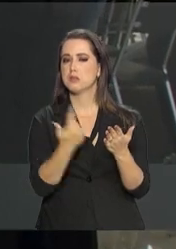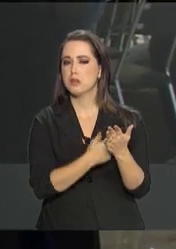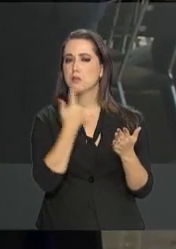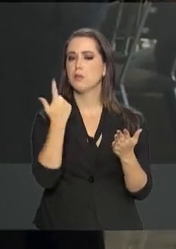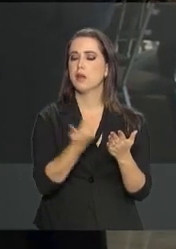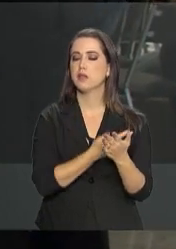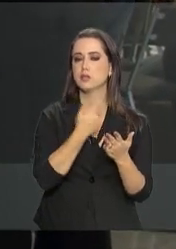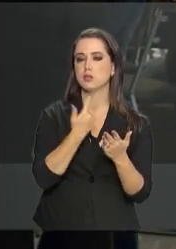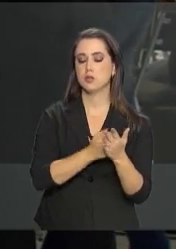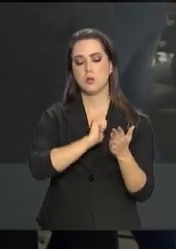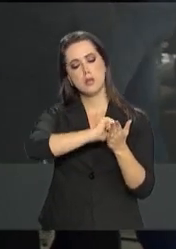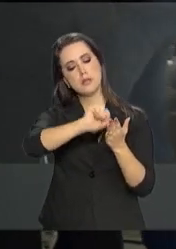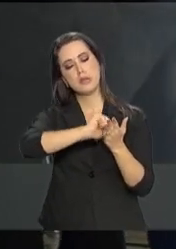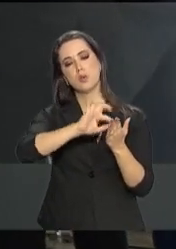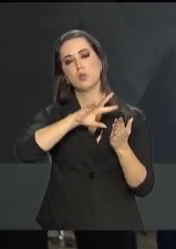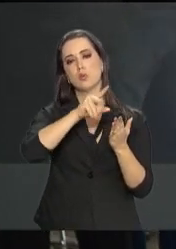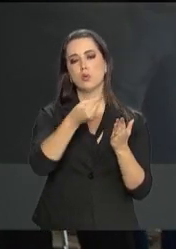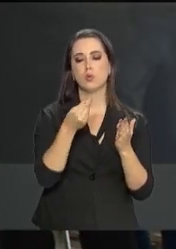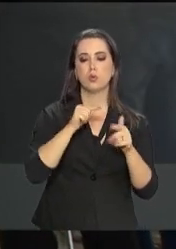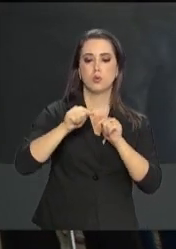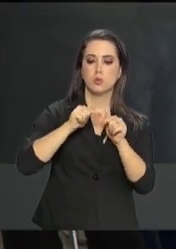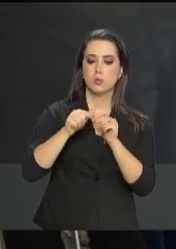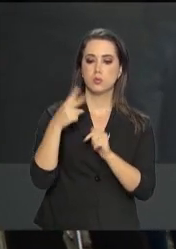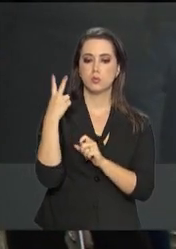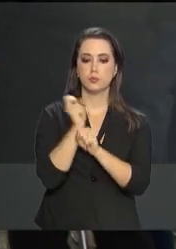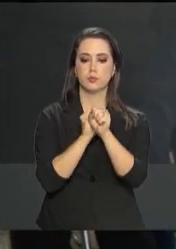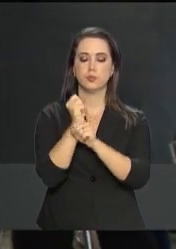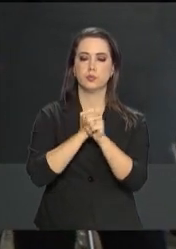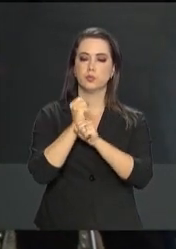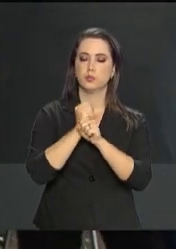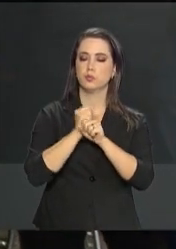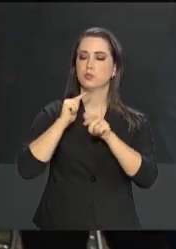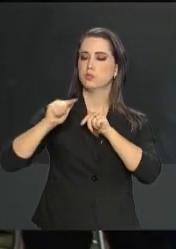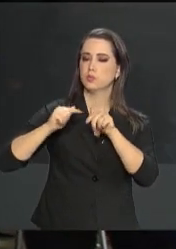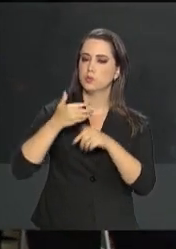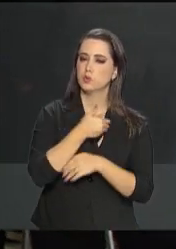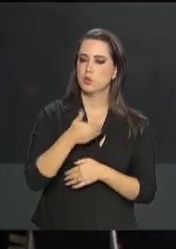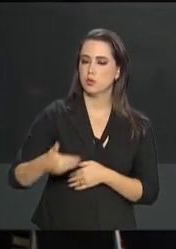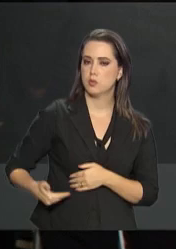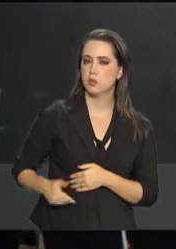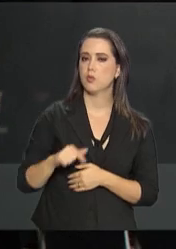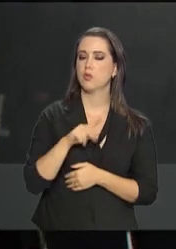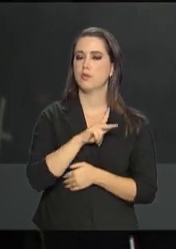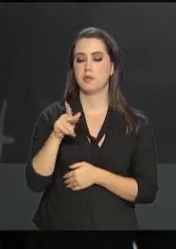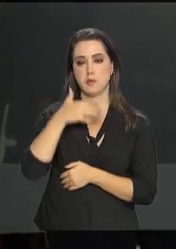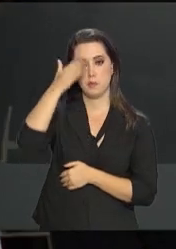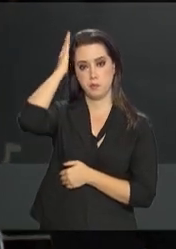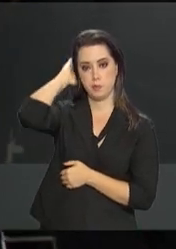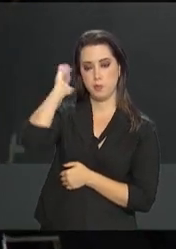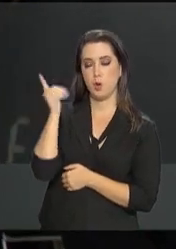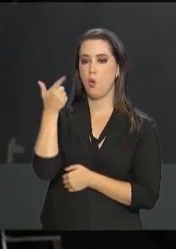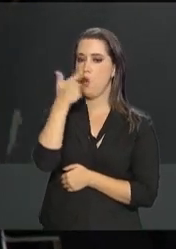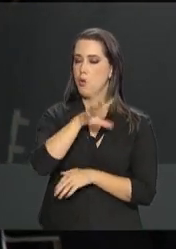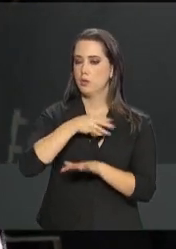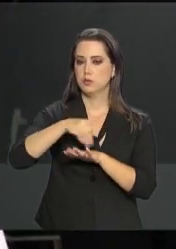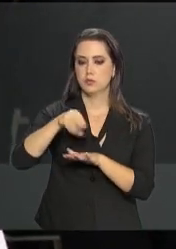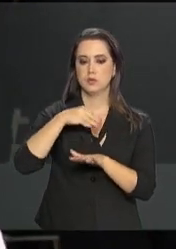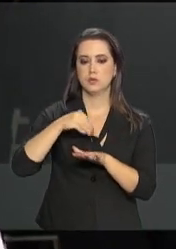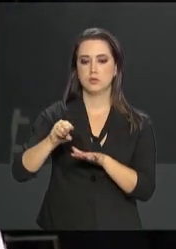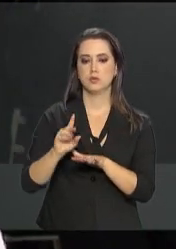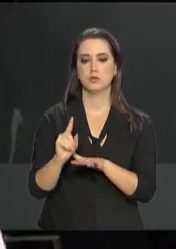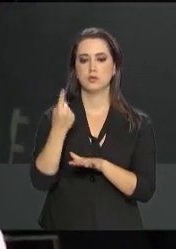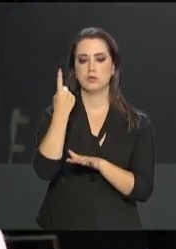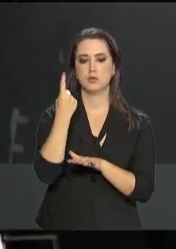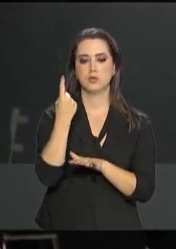então, das ações desses dois anos, aproximadamente dois anos de governo. E qualquer outra informação, bom, um